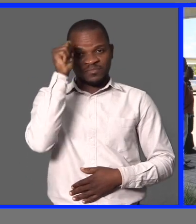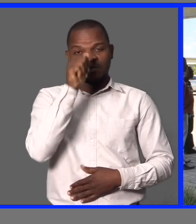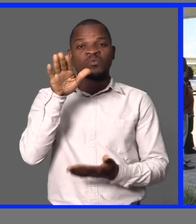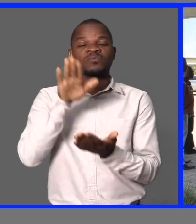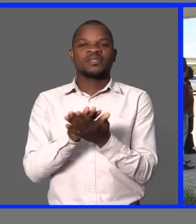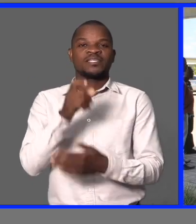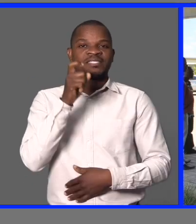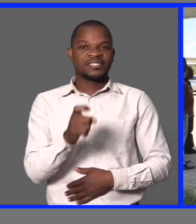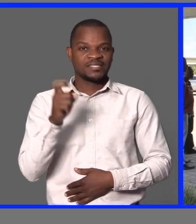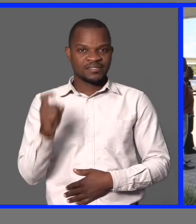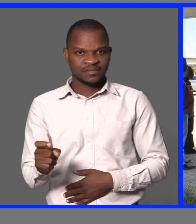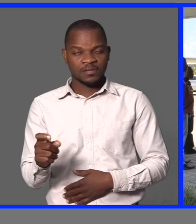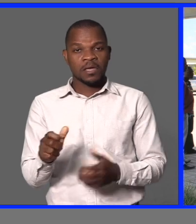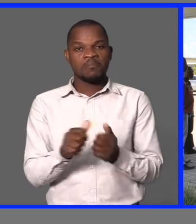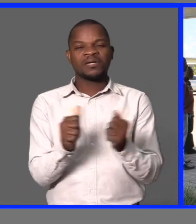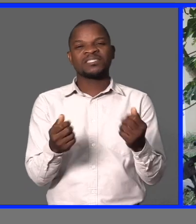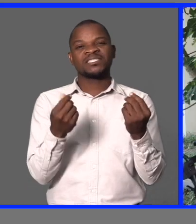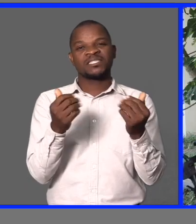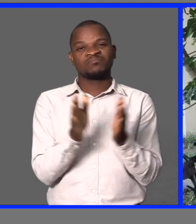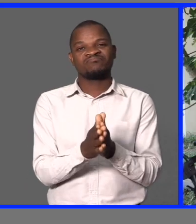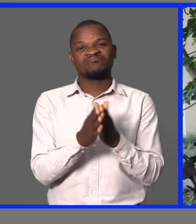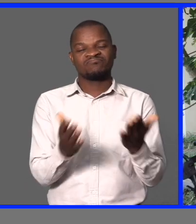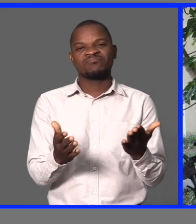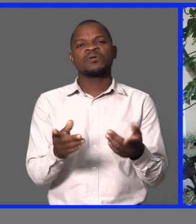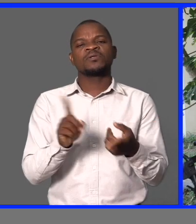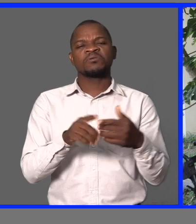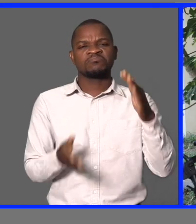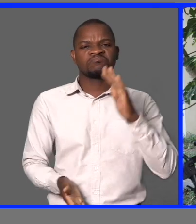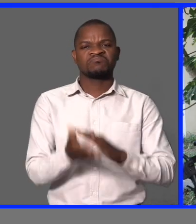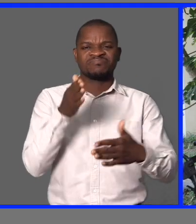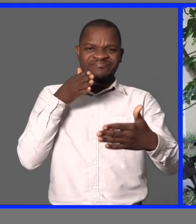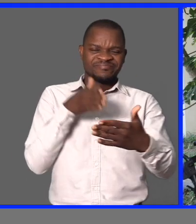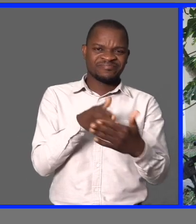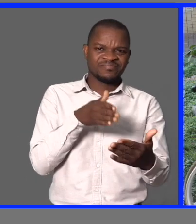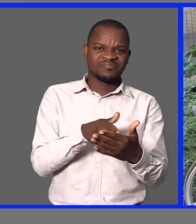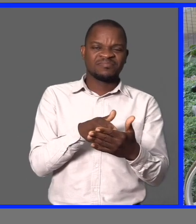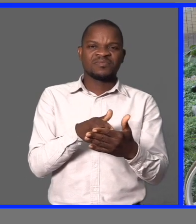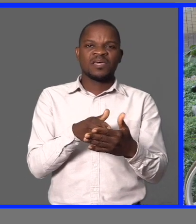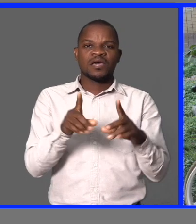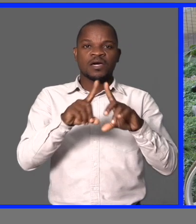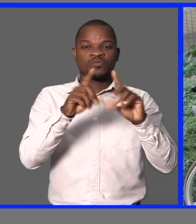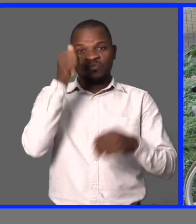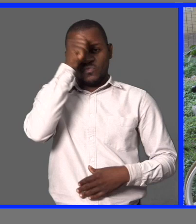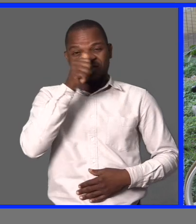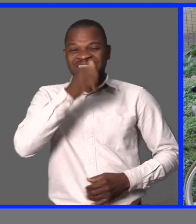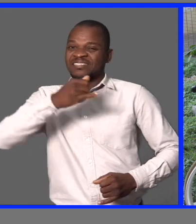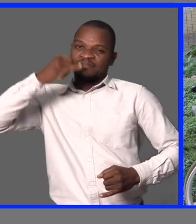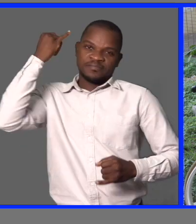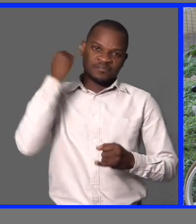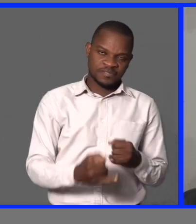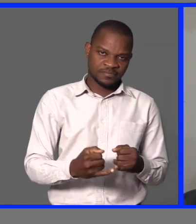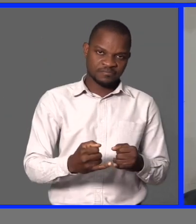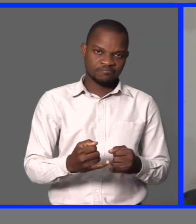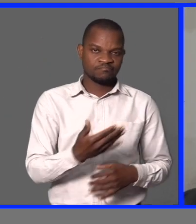Politécnico de Gaza. A falta de condições financeiras dificulta que ele finalize o trabalho de